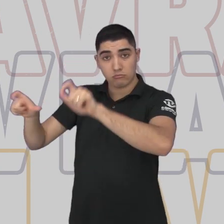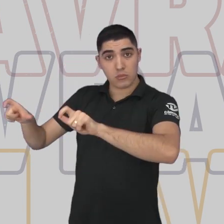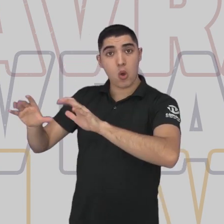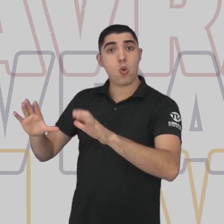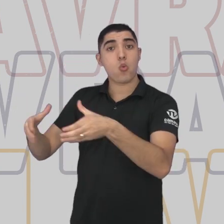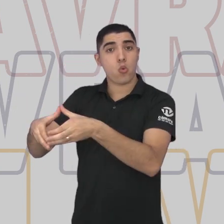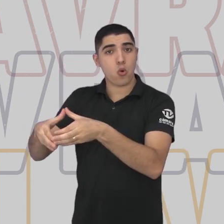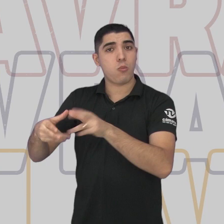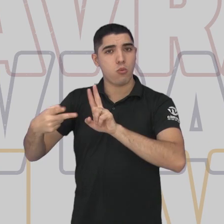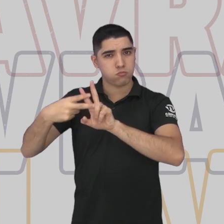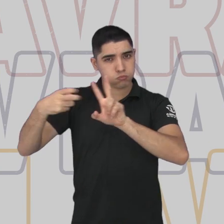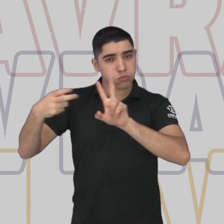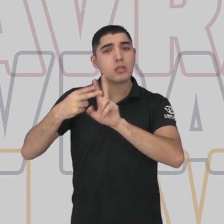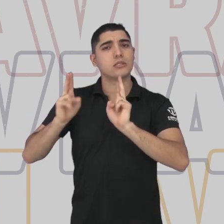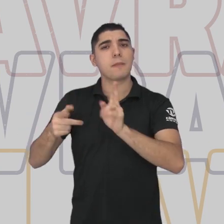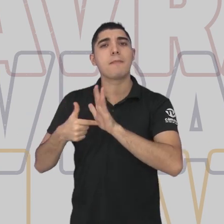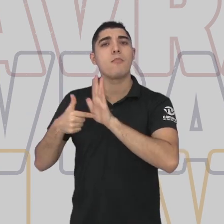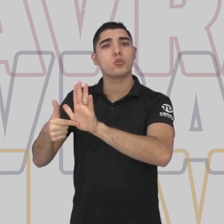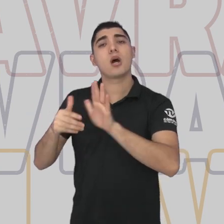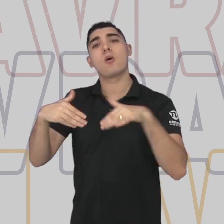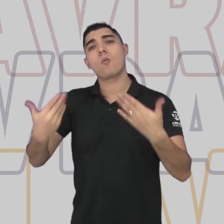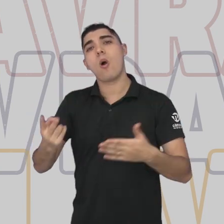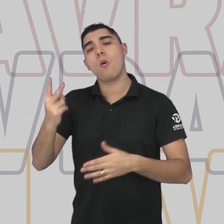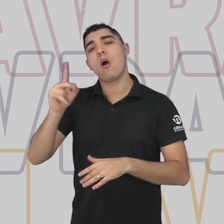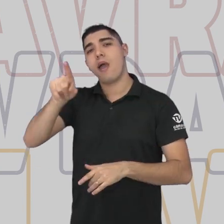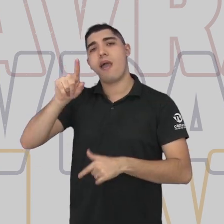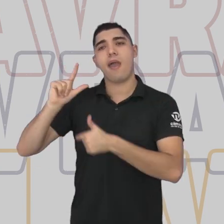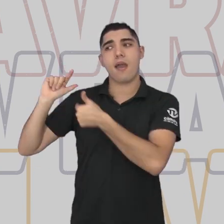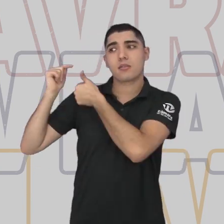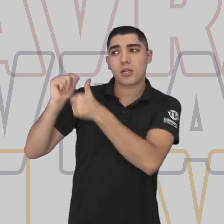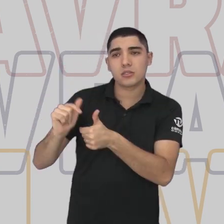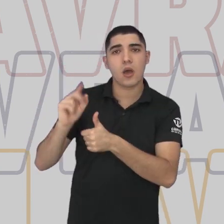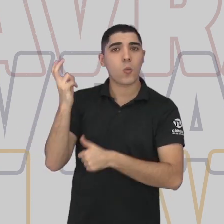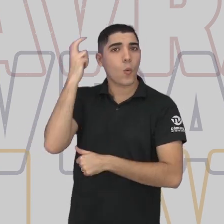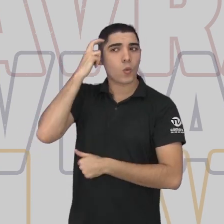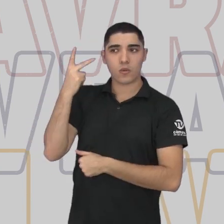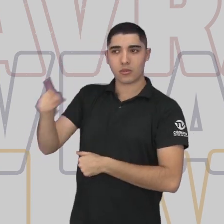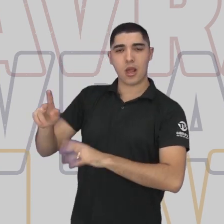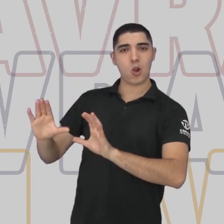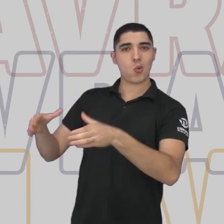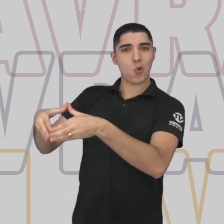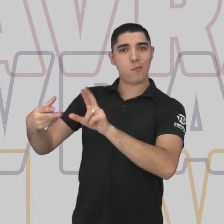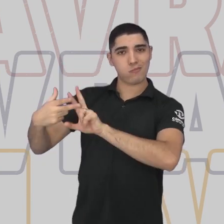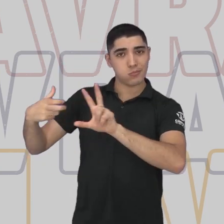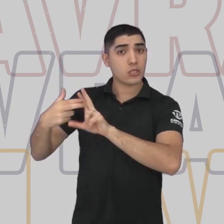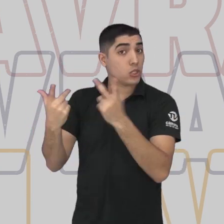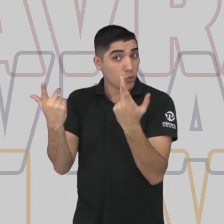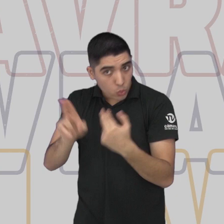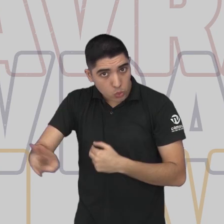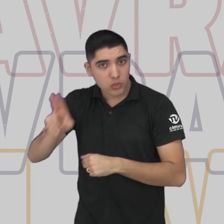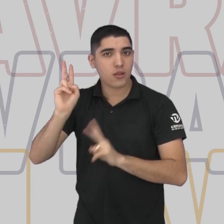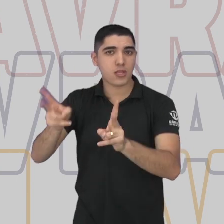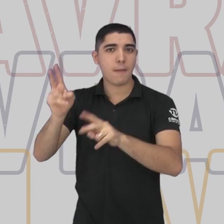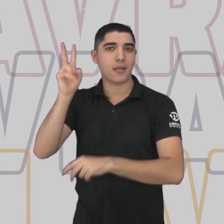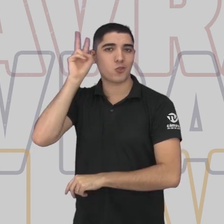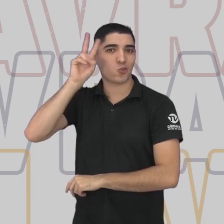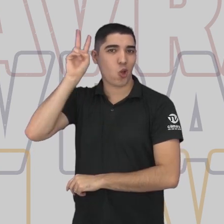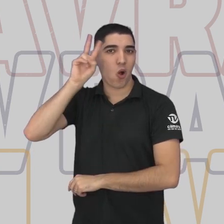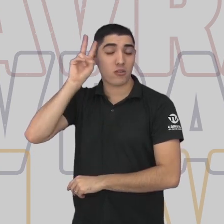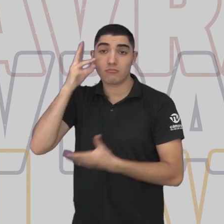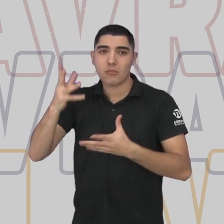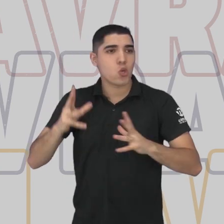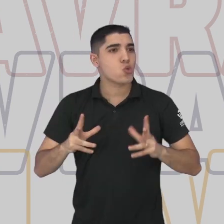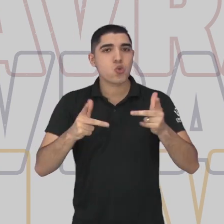sempre ensinou a moral da tribo, ensinou as coisas da região, como também histórias, né? E toda